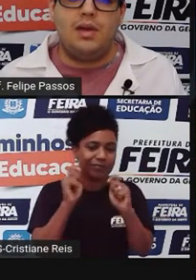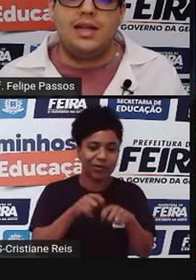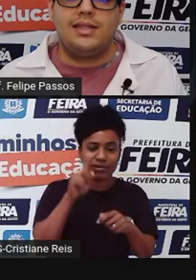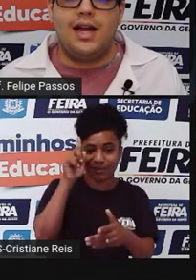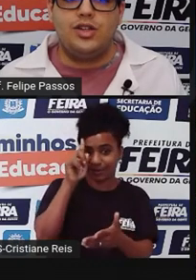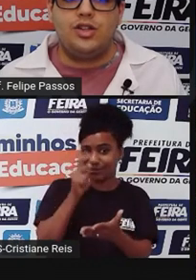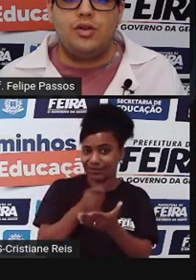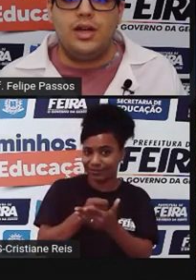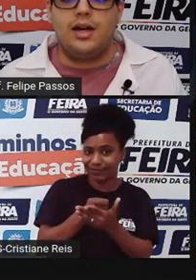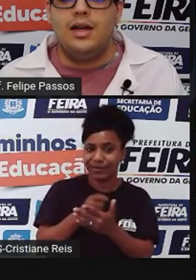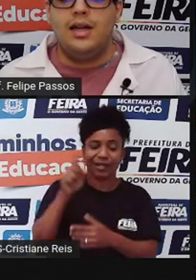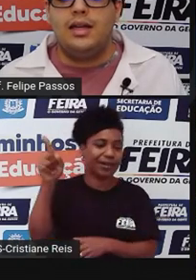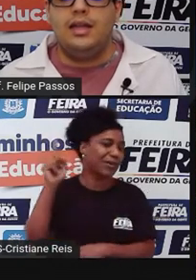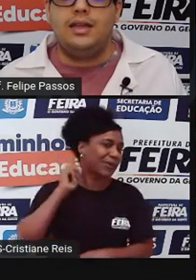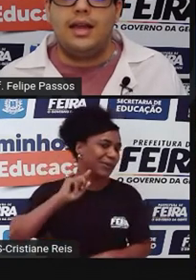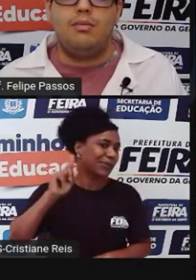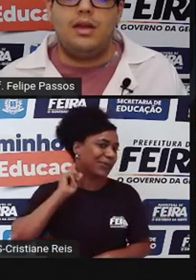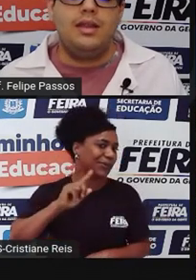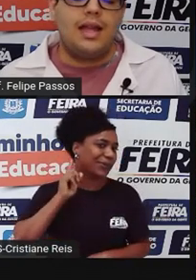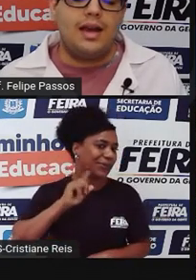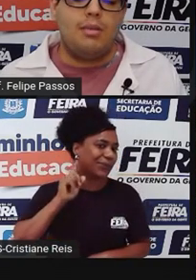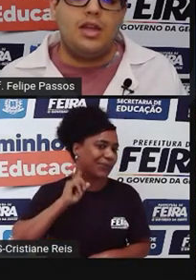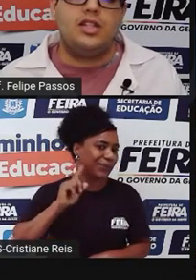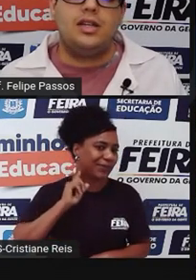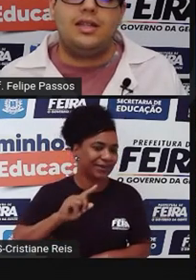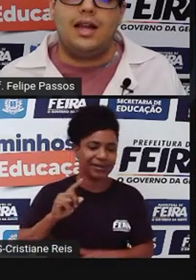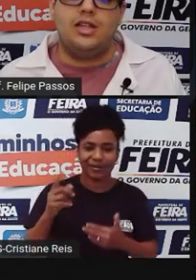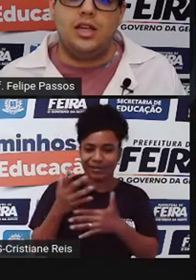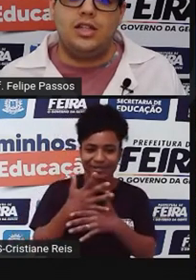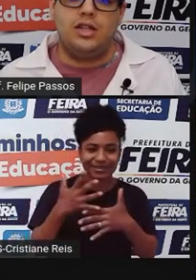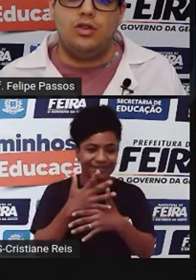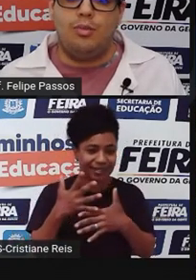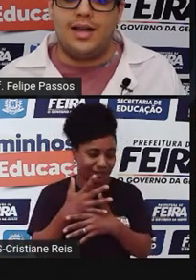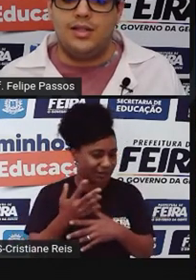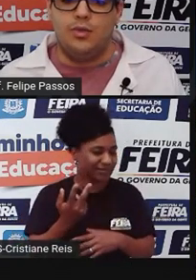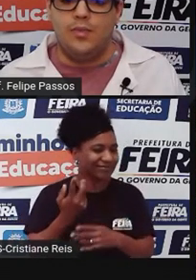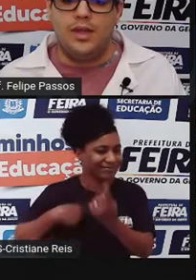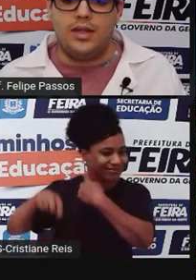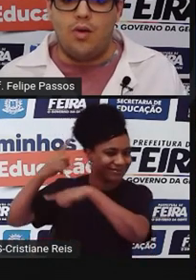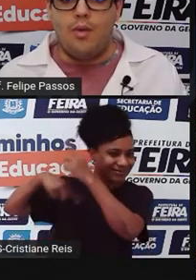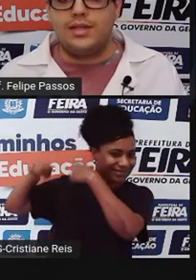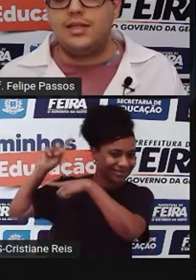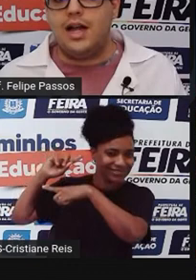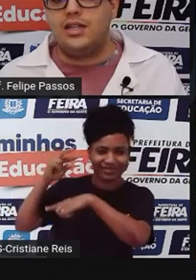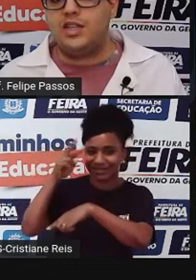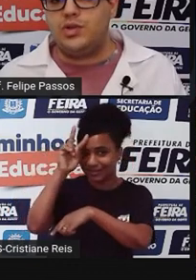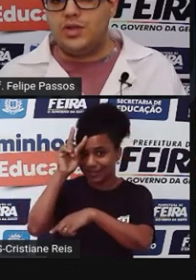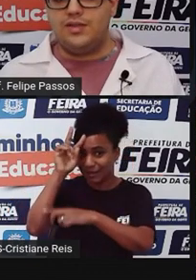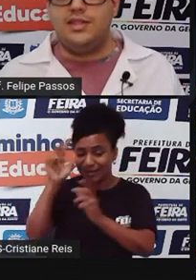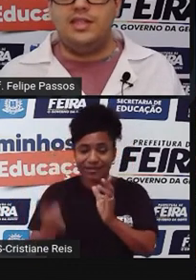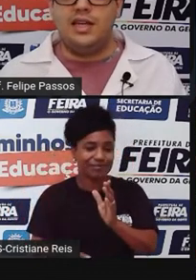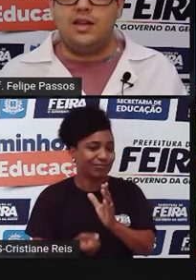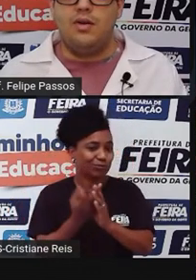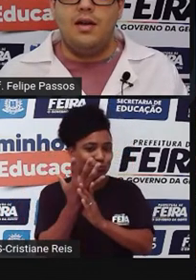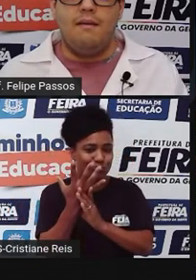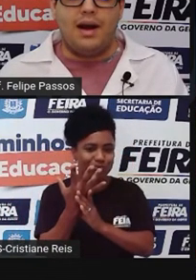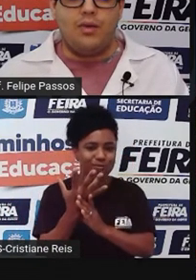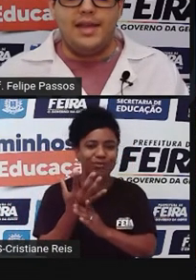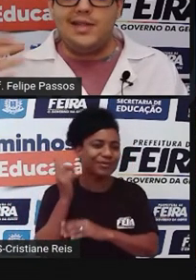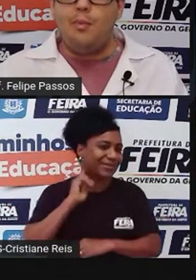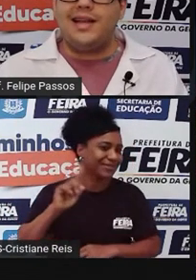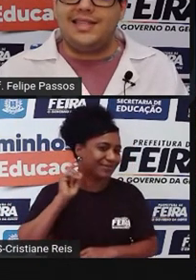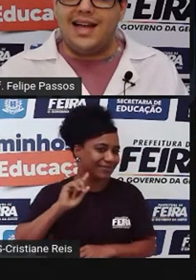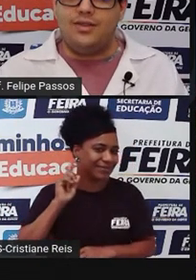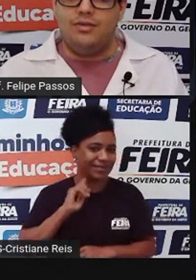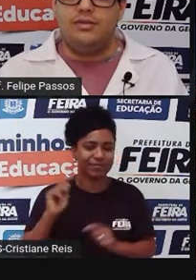pretende ser a primeira cidade histórica interamente inteligente do Brasil então é uma cidade que as pessoas visitam